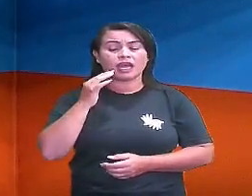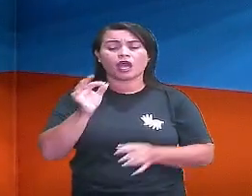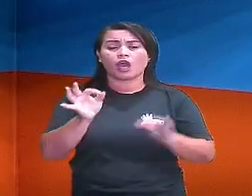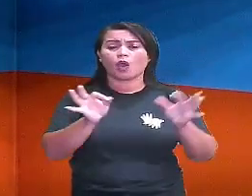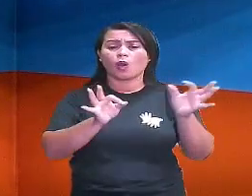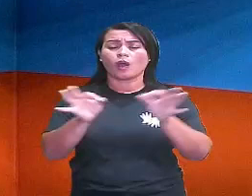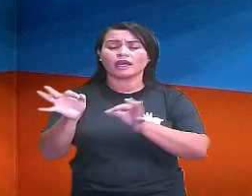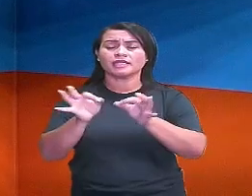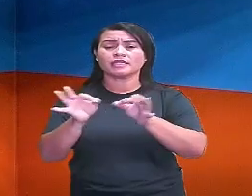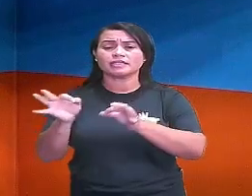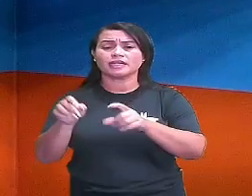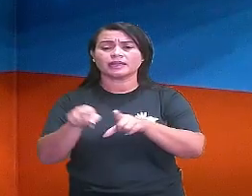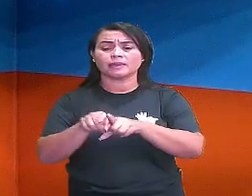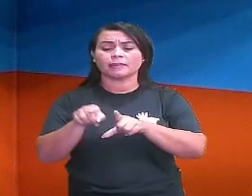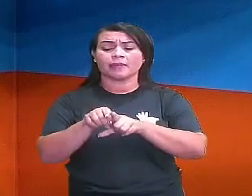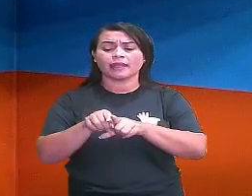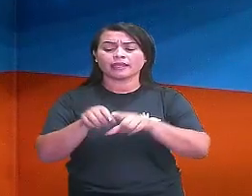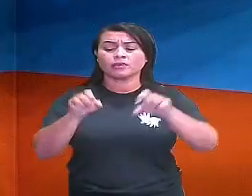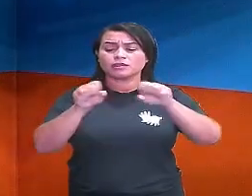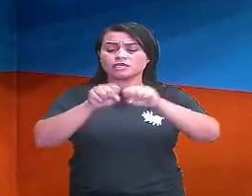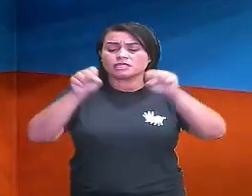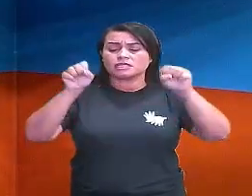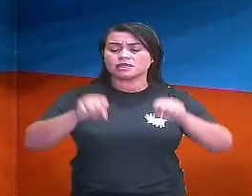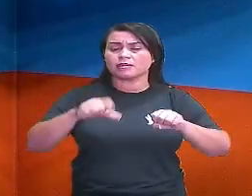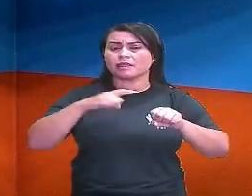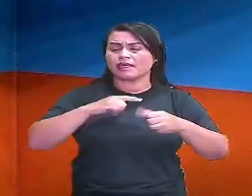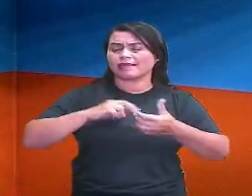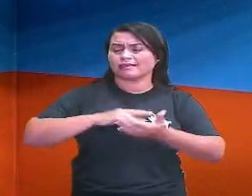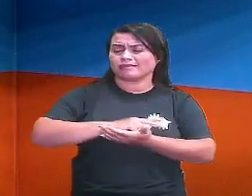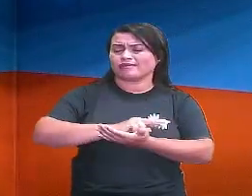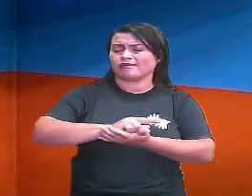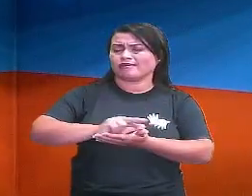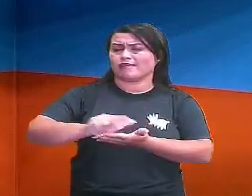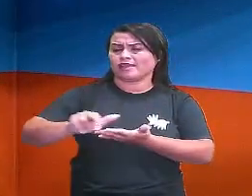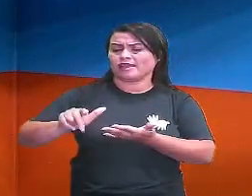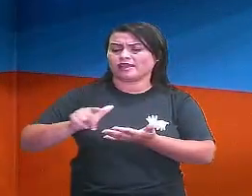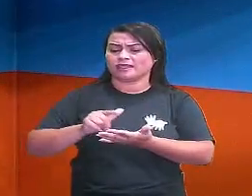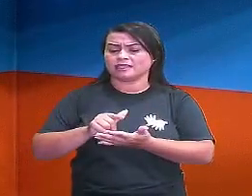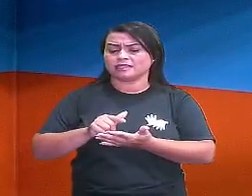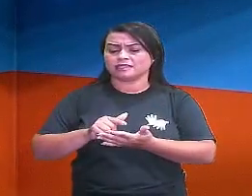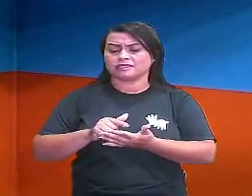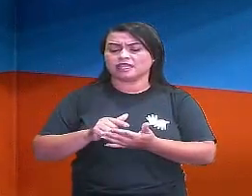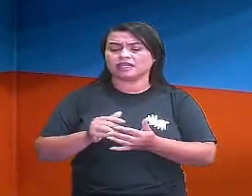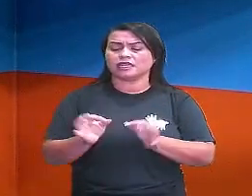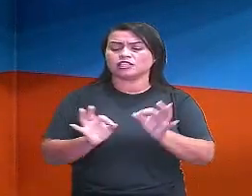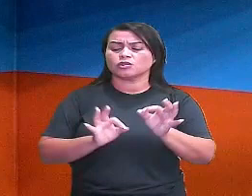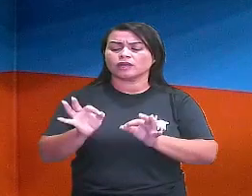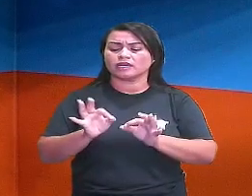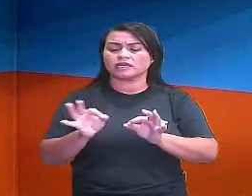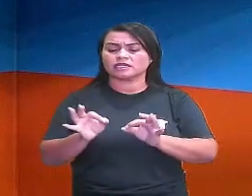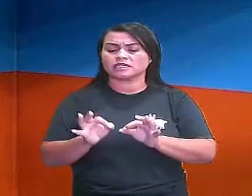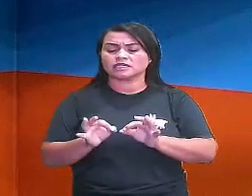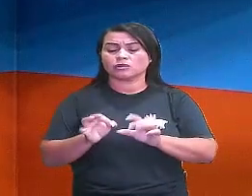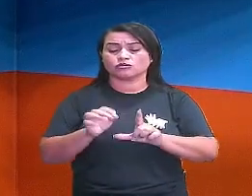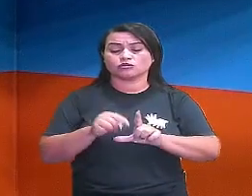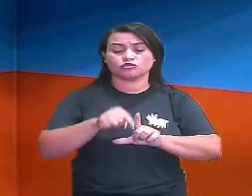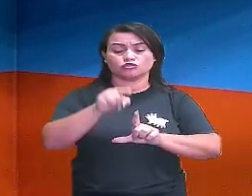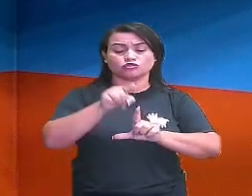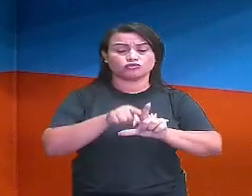coordenadas cartesianas possui inúmeras aplicações, se liga nisso, desde a construção de um simples